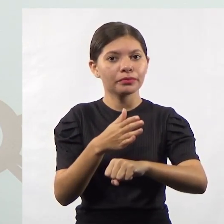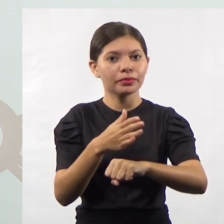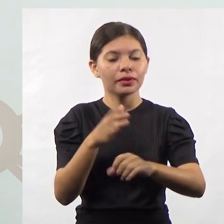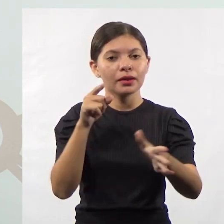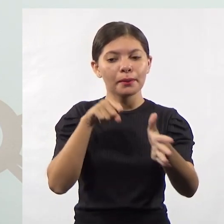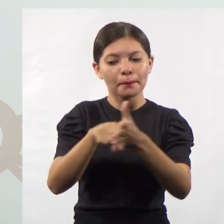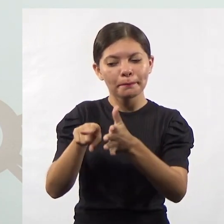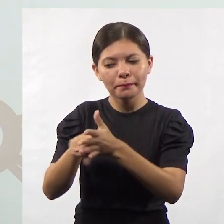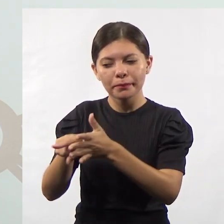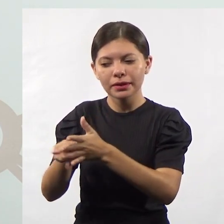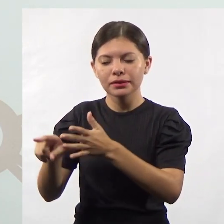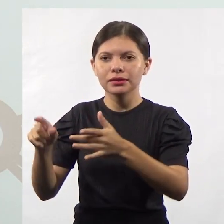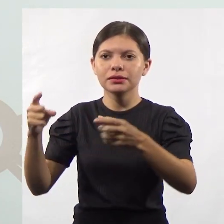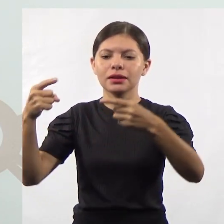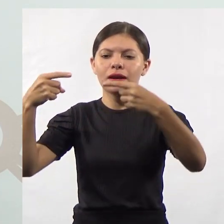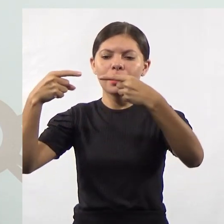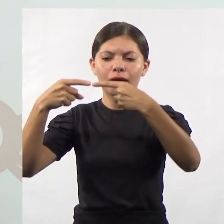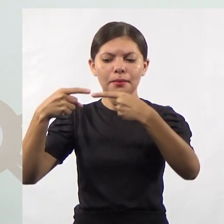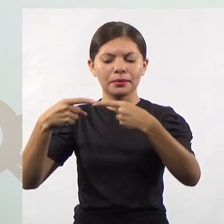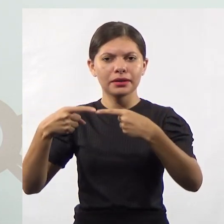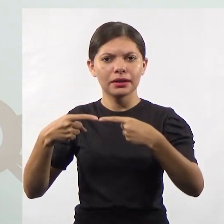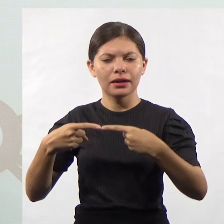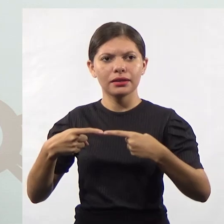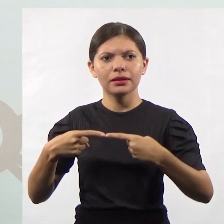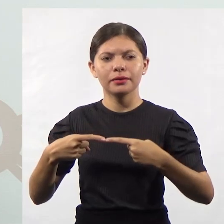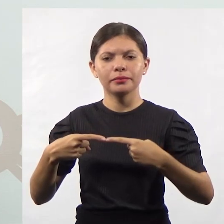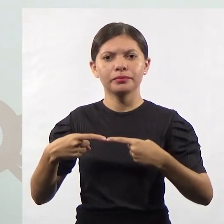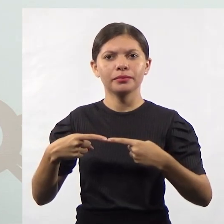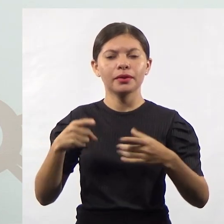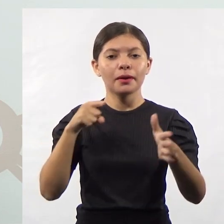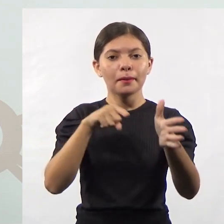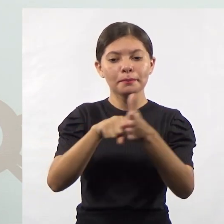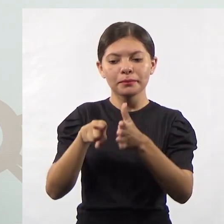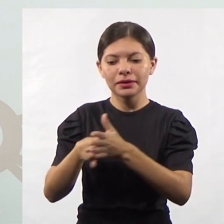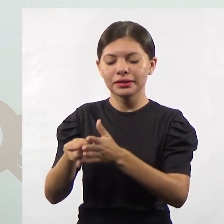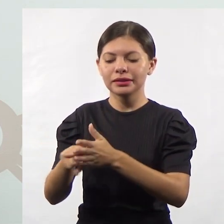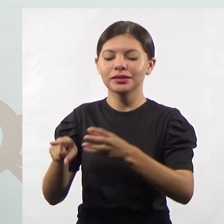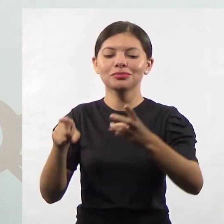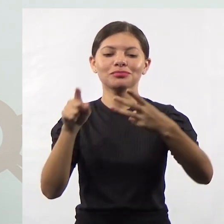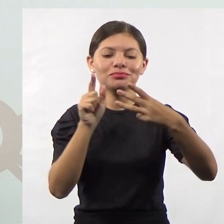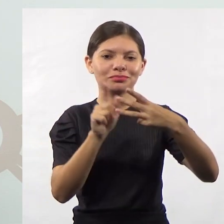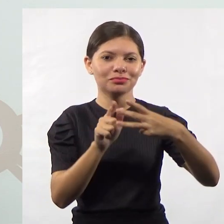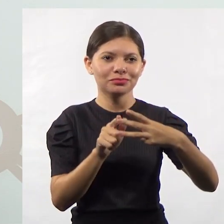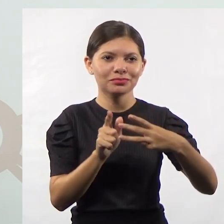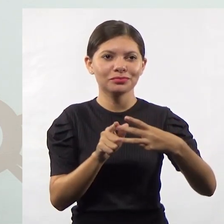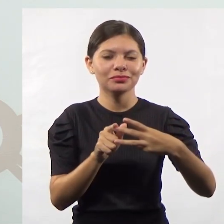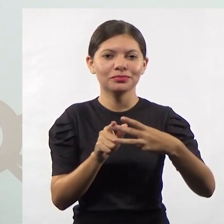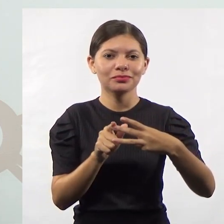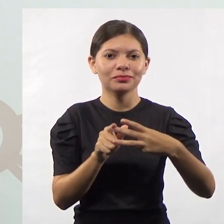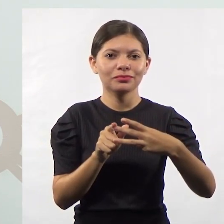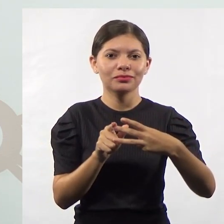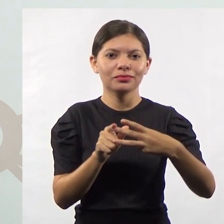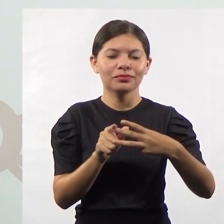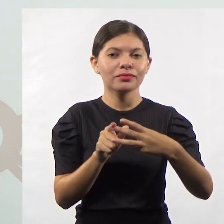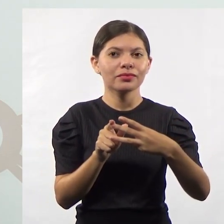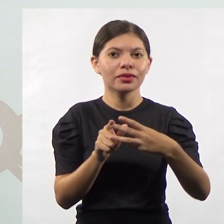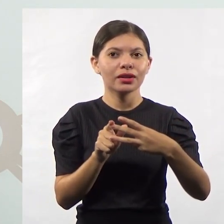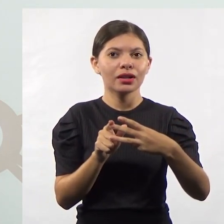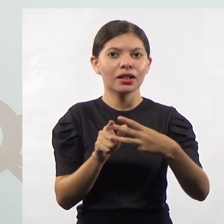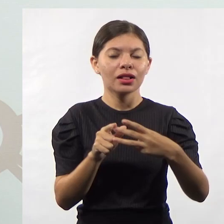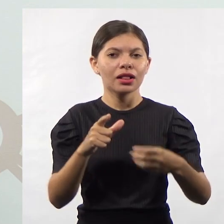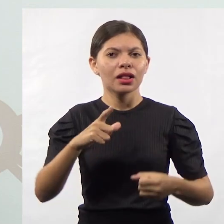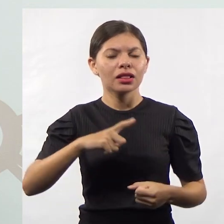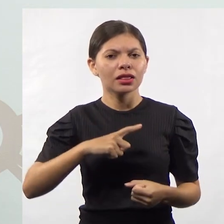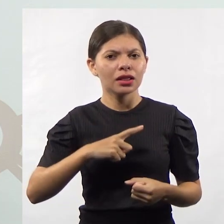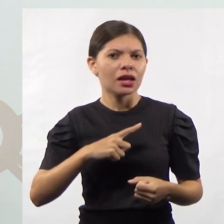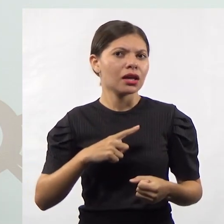pesquisa é aplicada, geralmente eu tenho uma pesquisa do tipo explicativa. Quando eu tenho uma